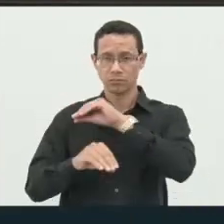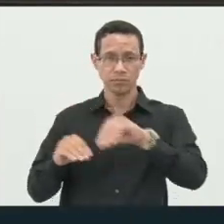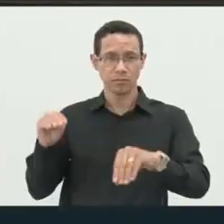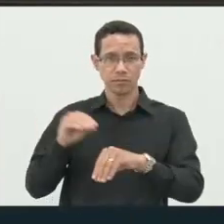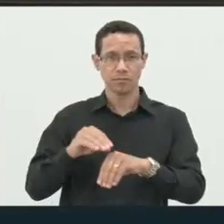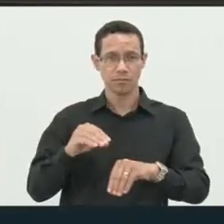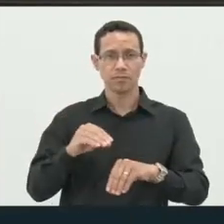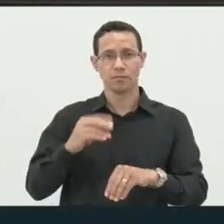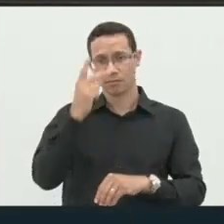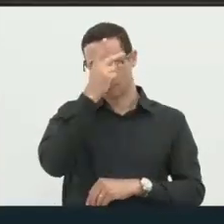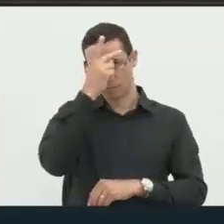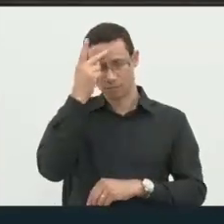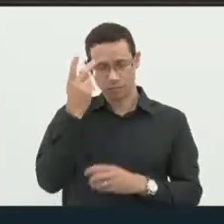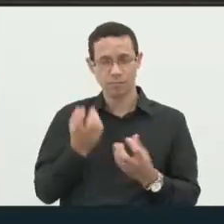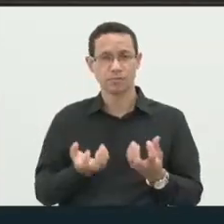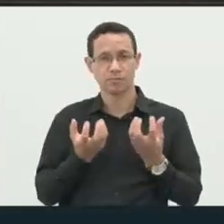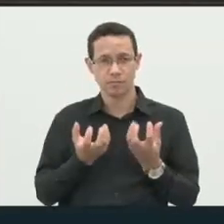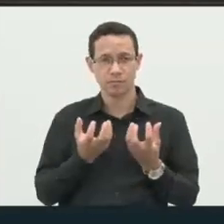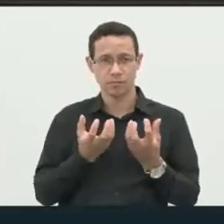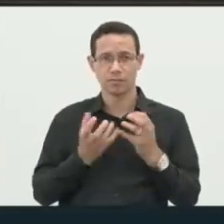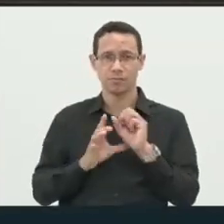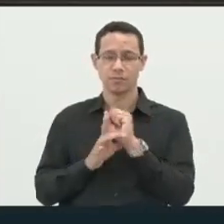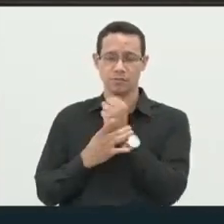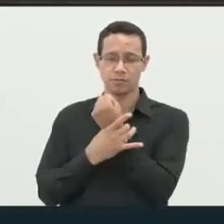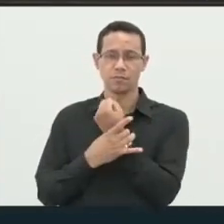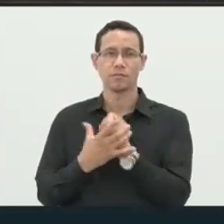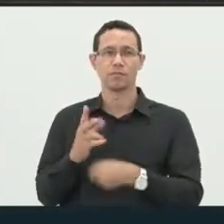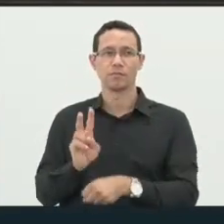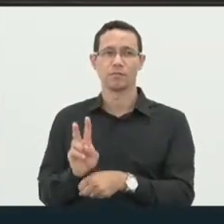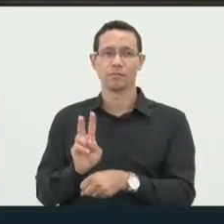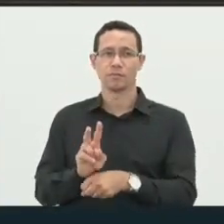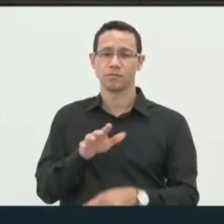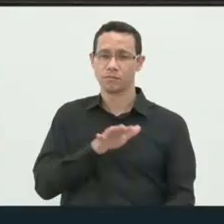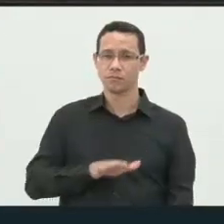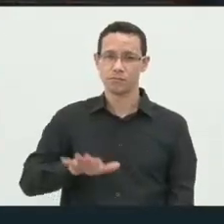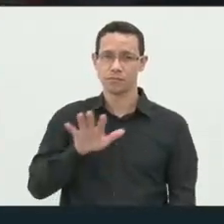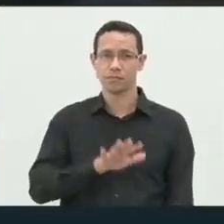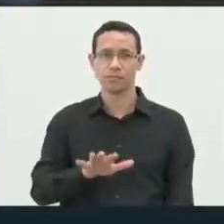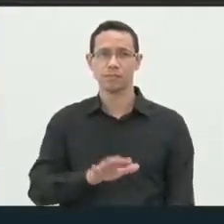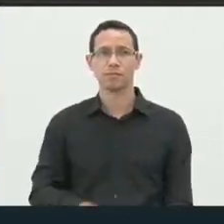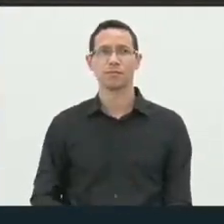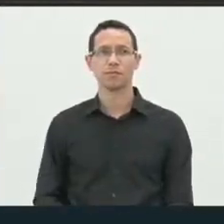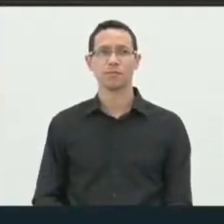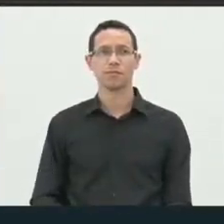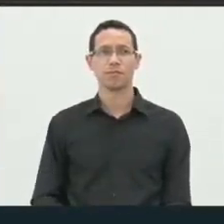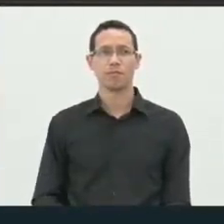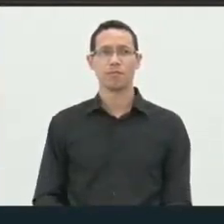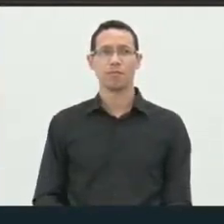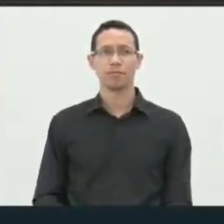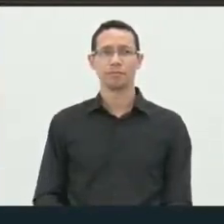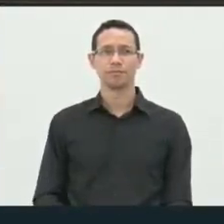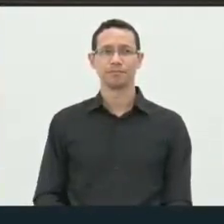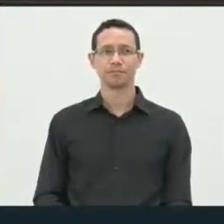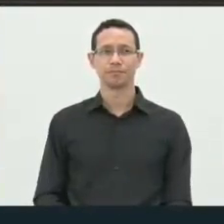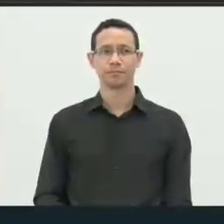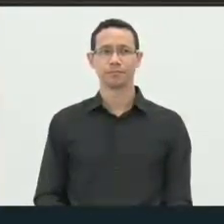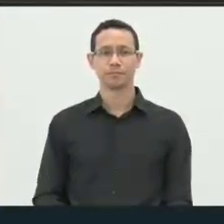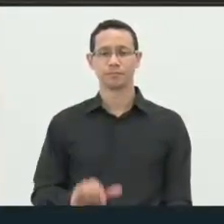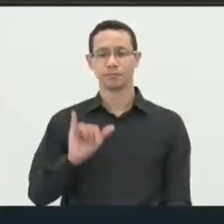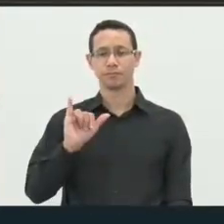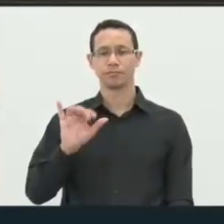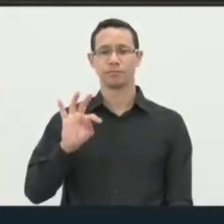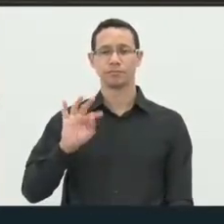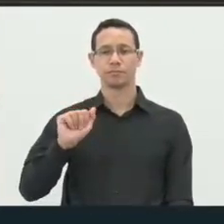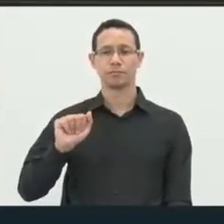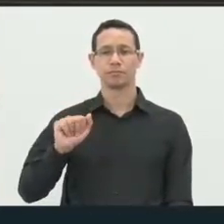e elas querem segurança para nossa região de região de itapegica